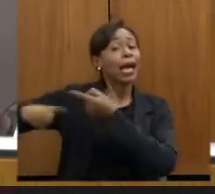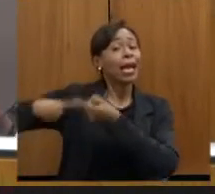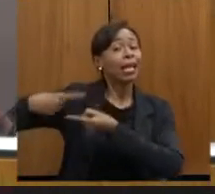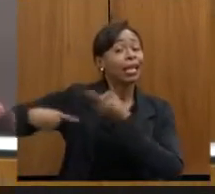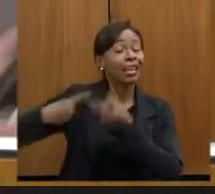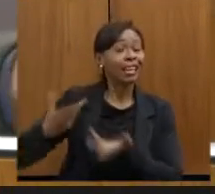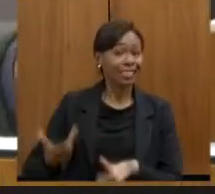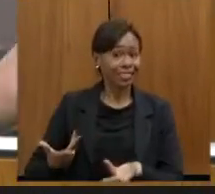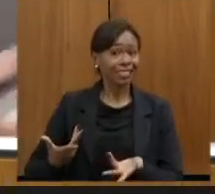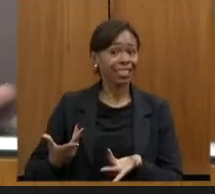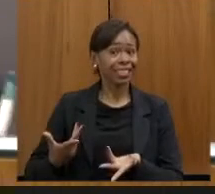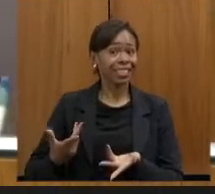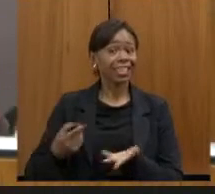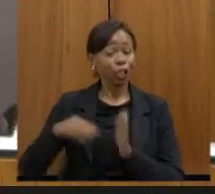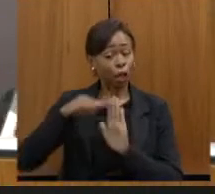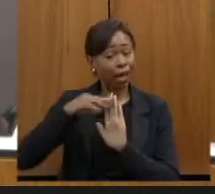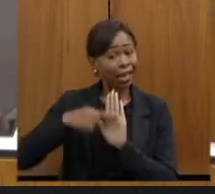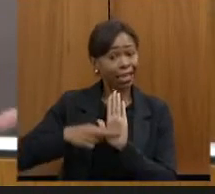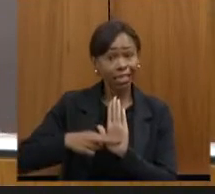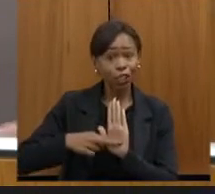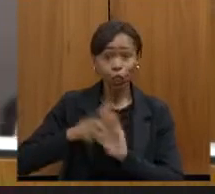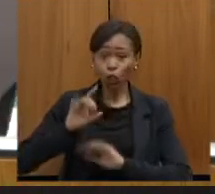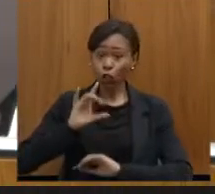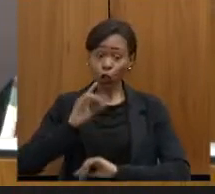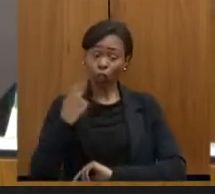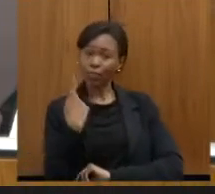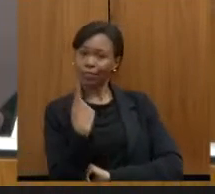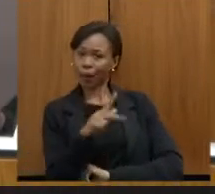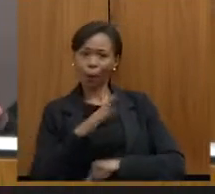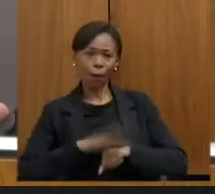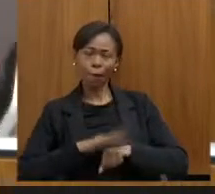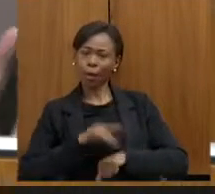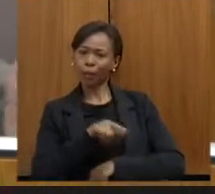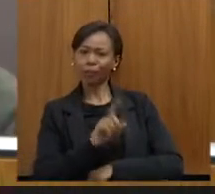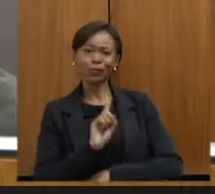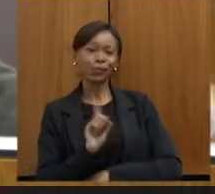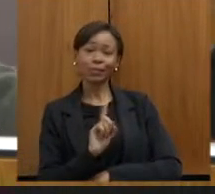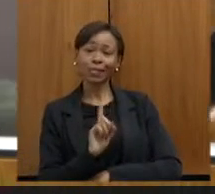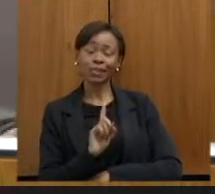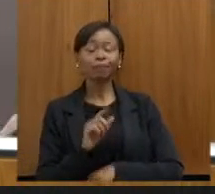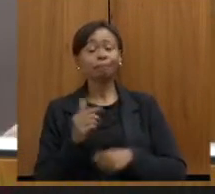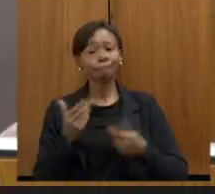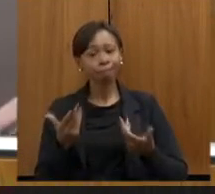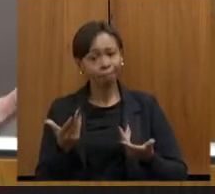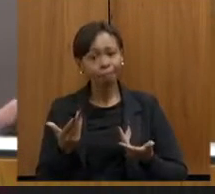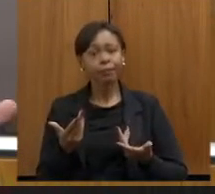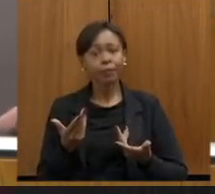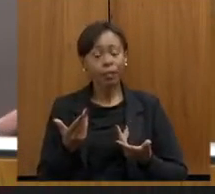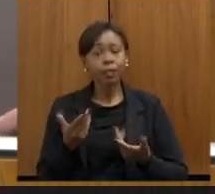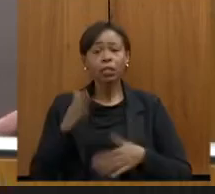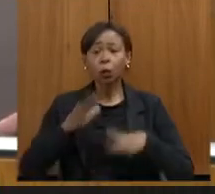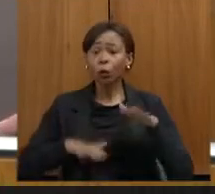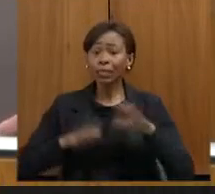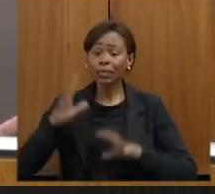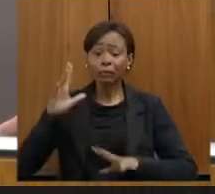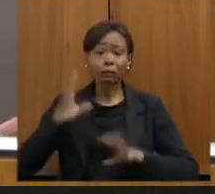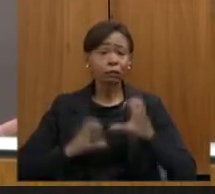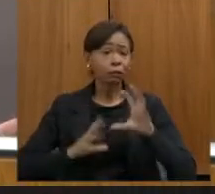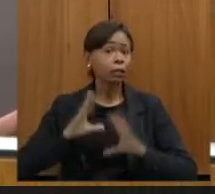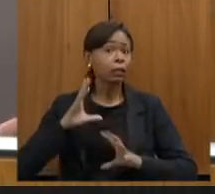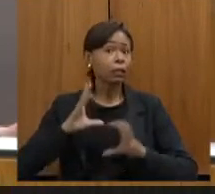o imóvel no nome do senhor José apenas, isso faz toda a diferença. E aí o conflito que nasce daí,